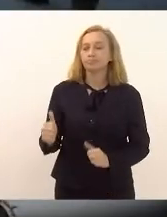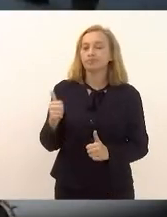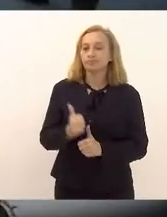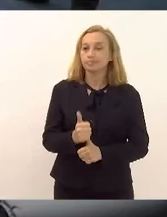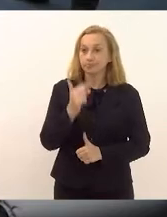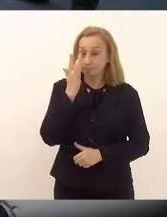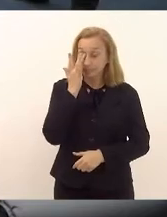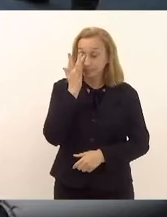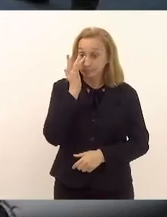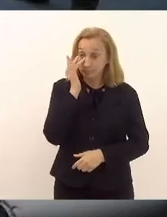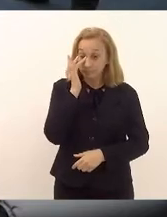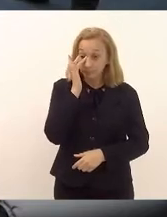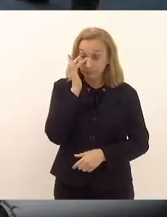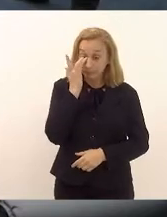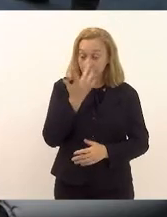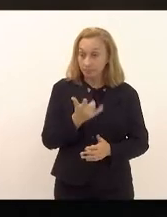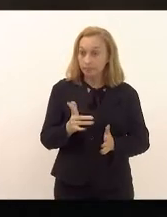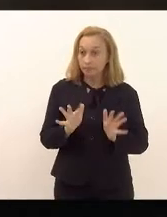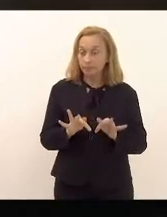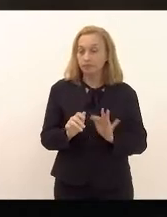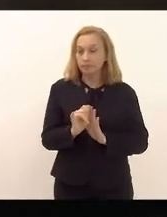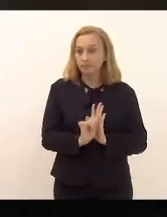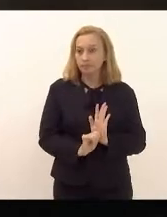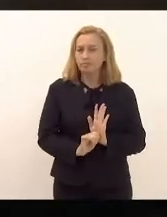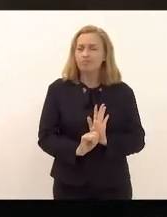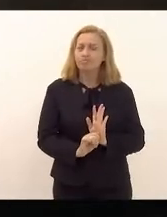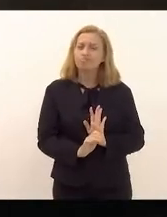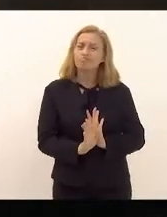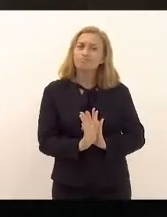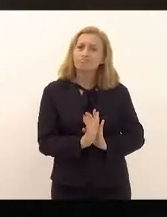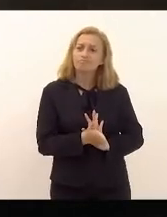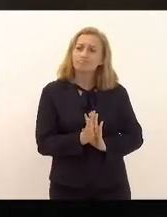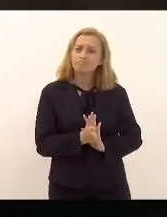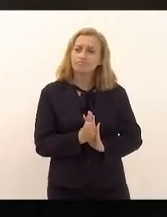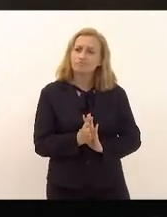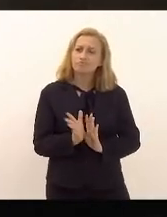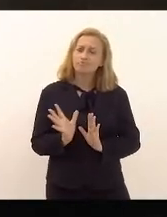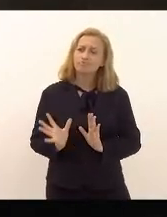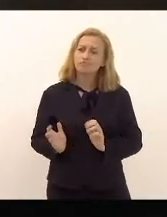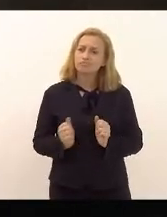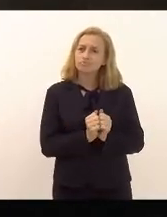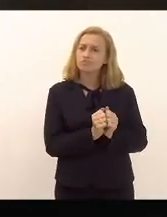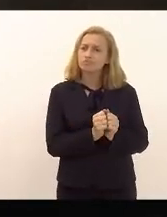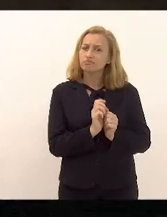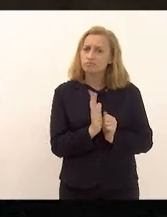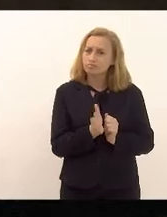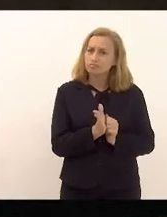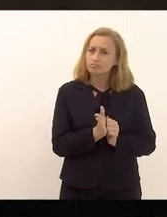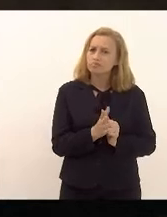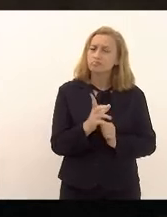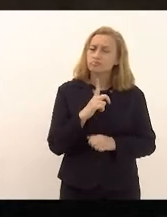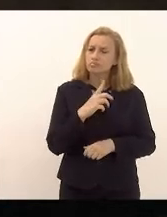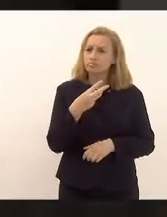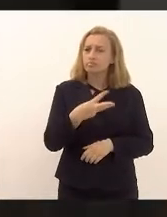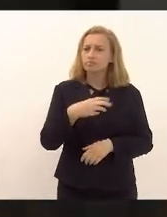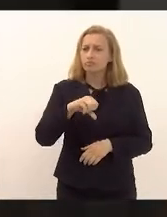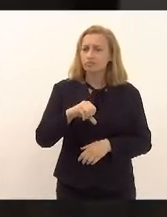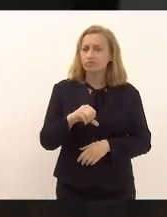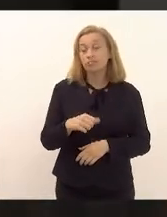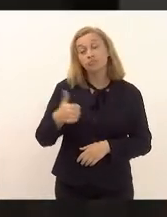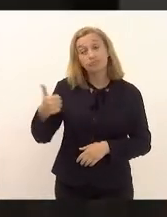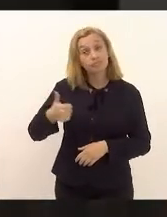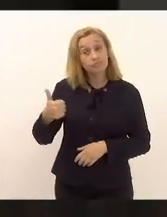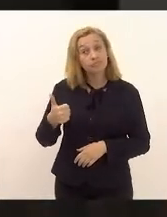sem forma final. Mas ele já foi. Ele foi emendado já. Teve 39 emendas. Mas emendado em